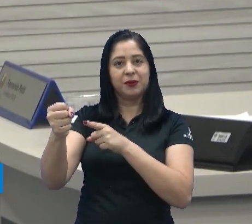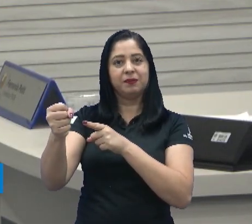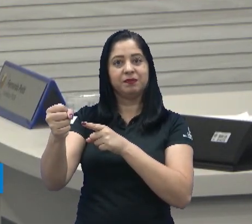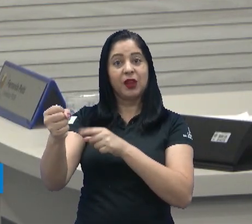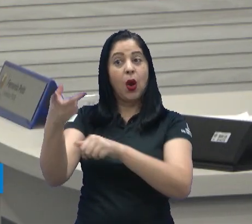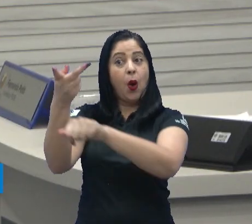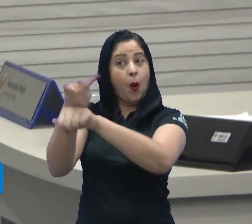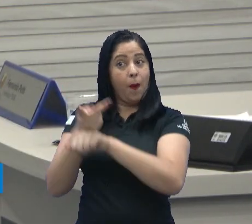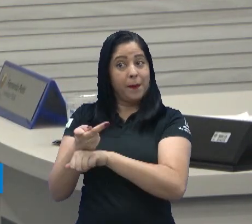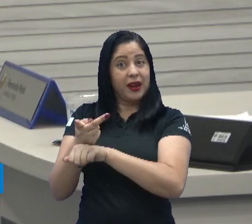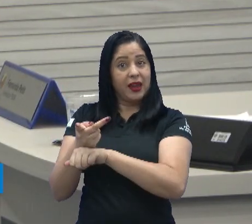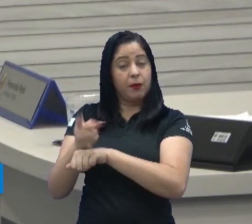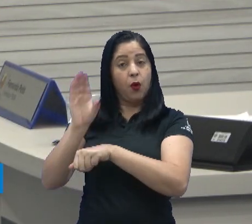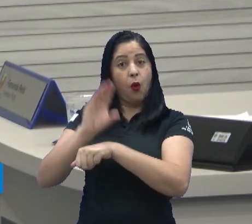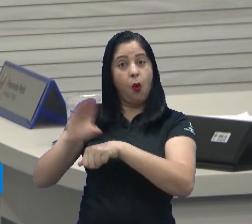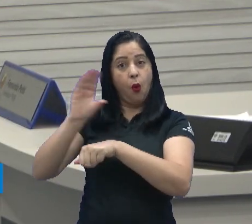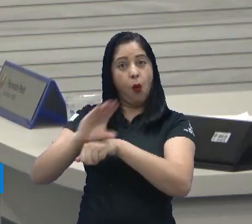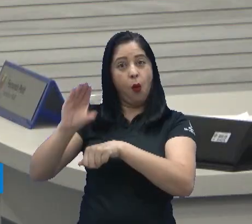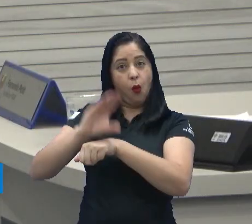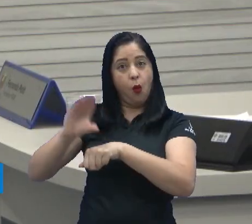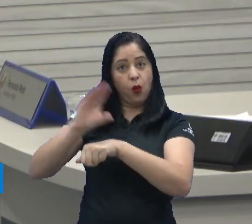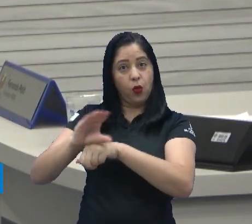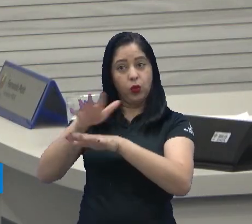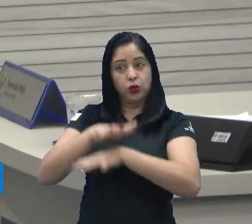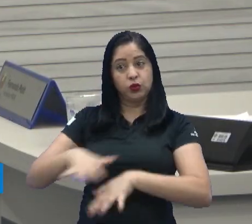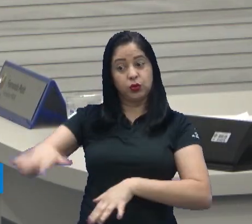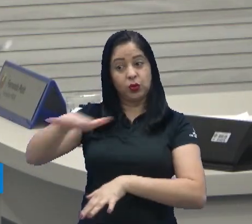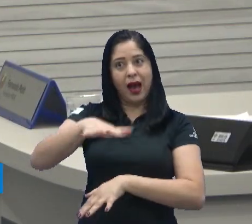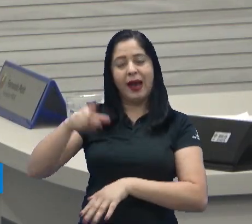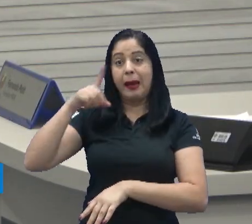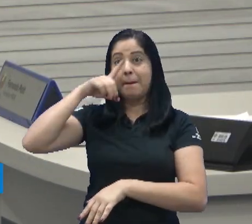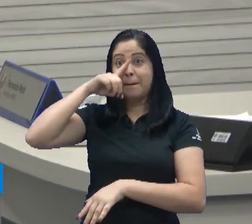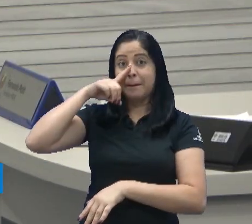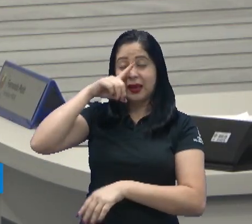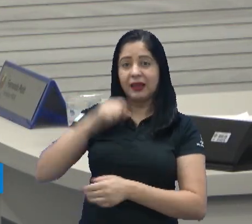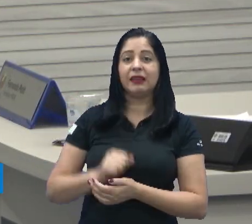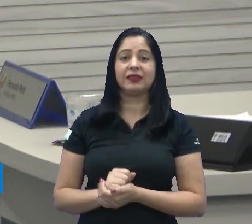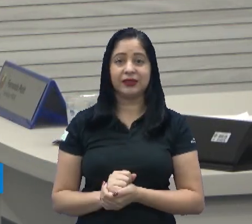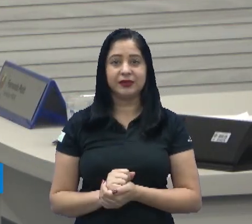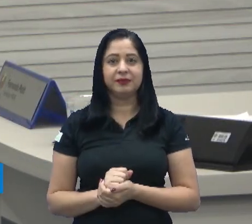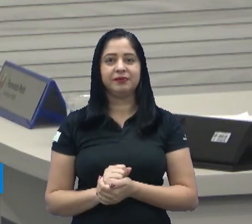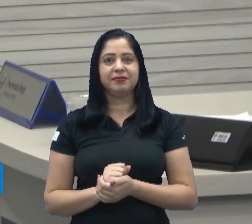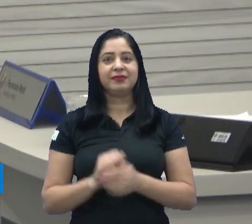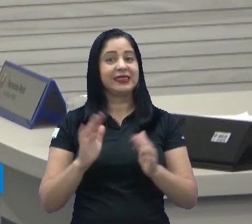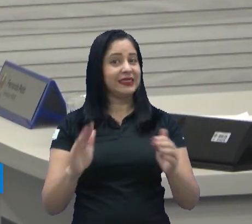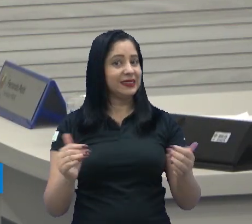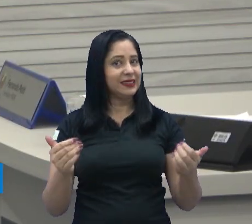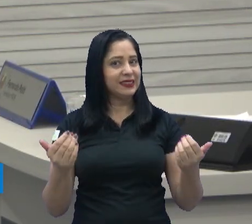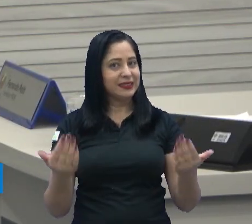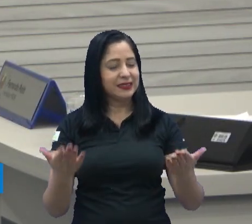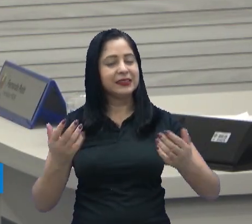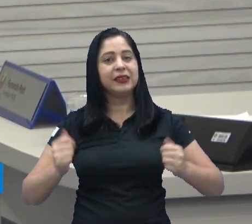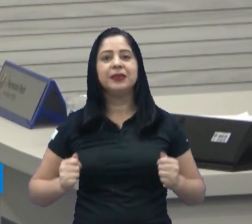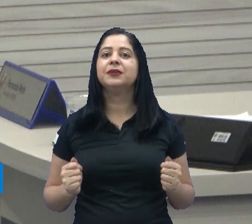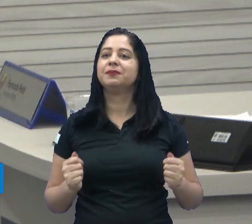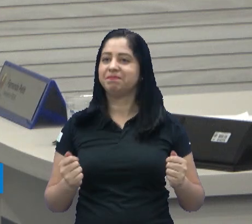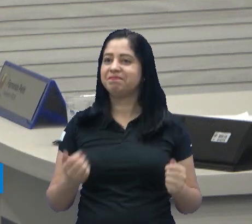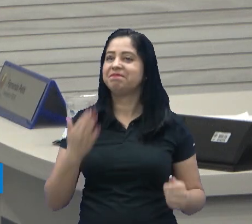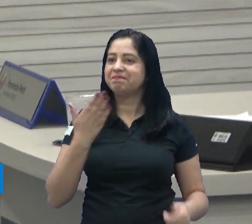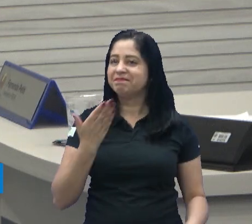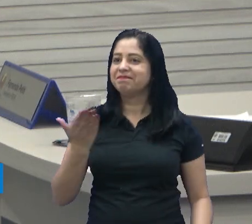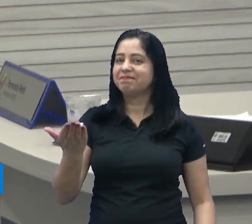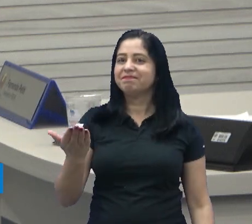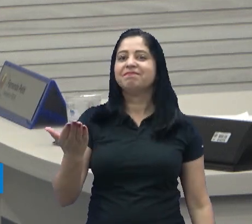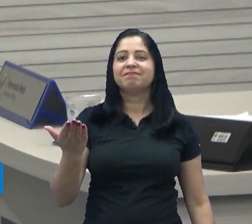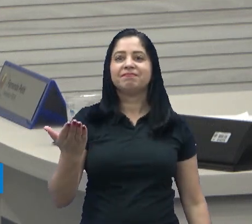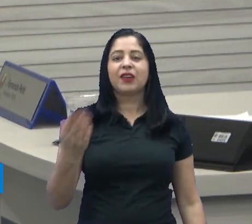curso de patrulhamento em áreas de alto risco. Então, mais uma vez, Leonardo, dizer da honra